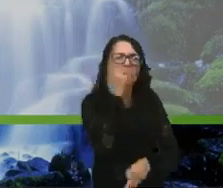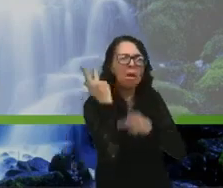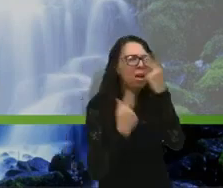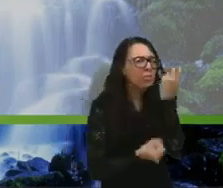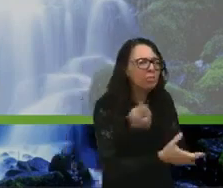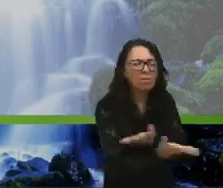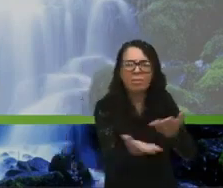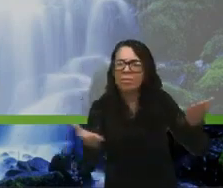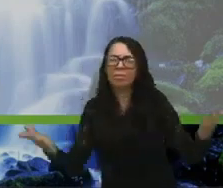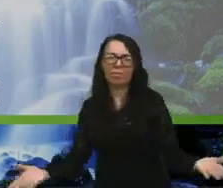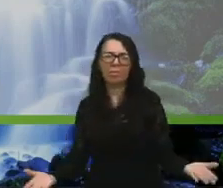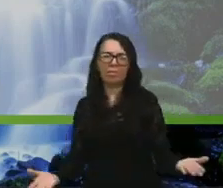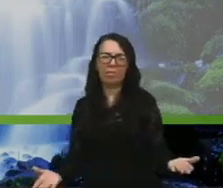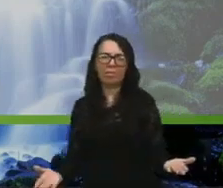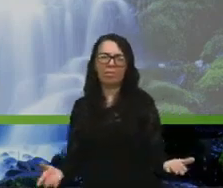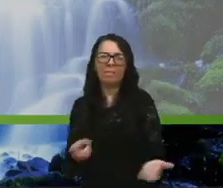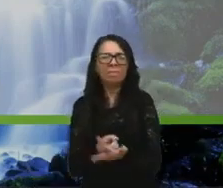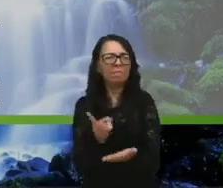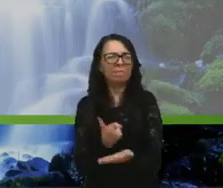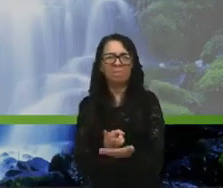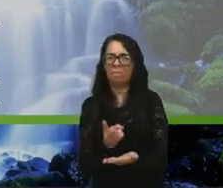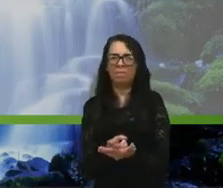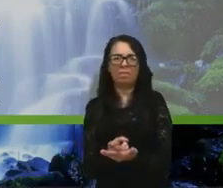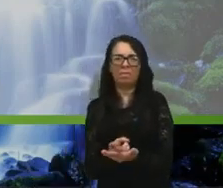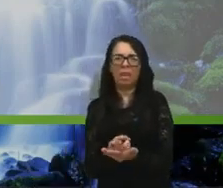Exercite uma vida piedosa.